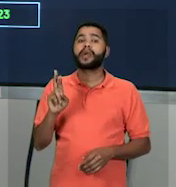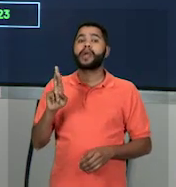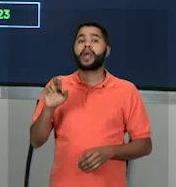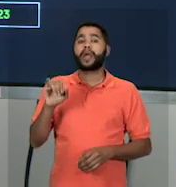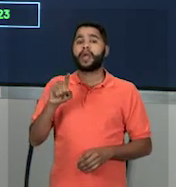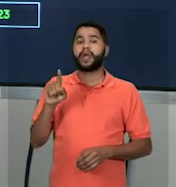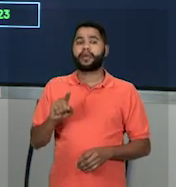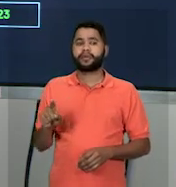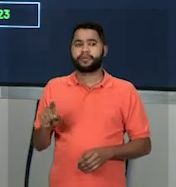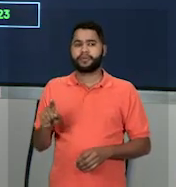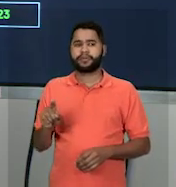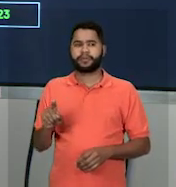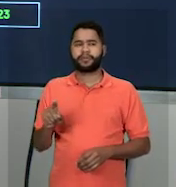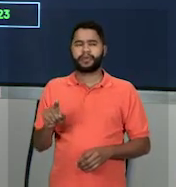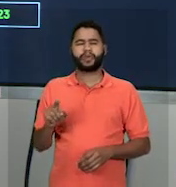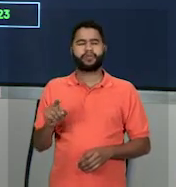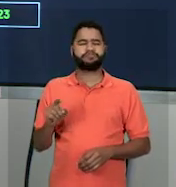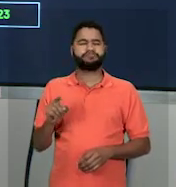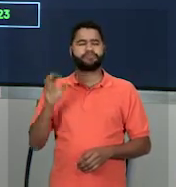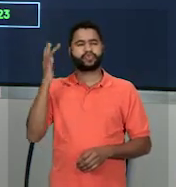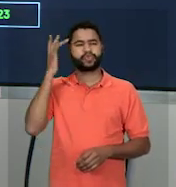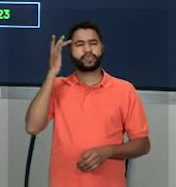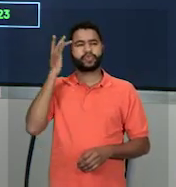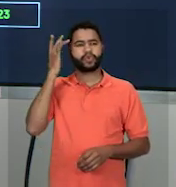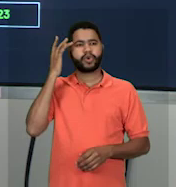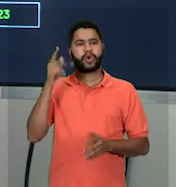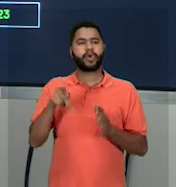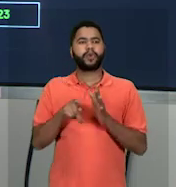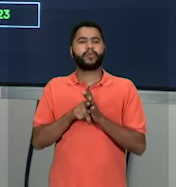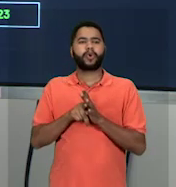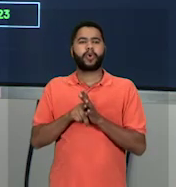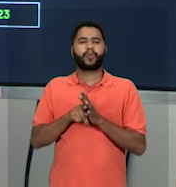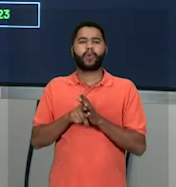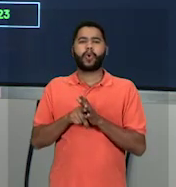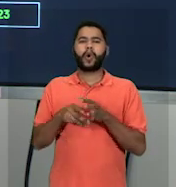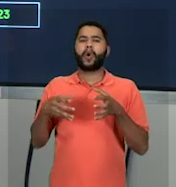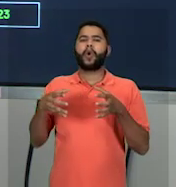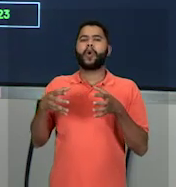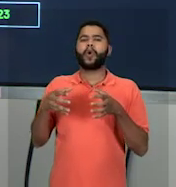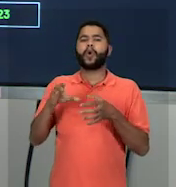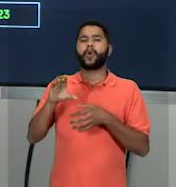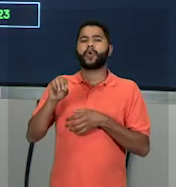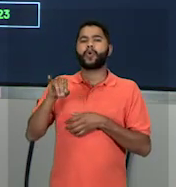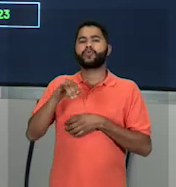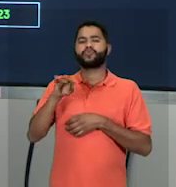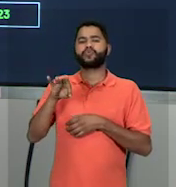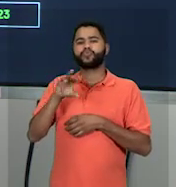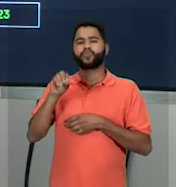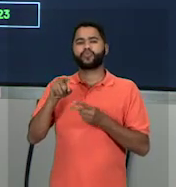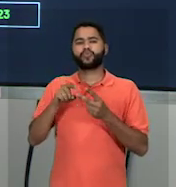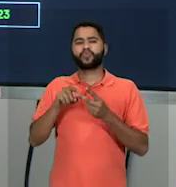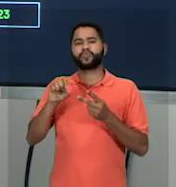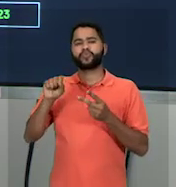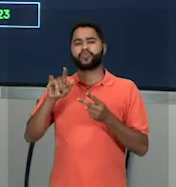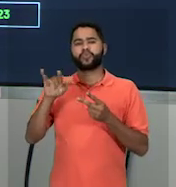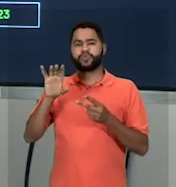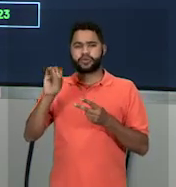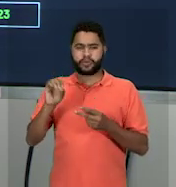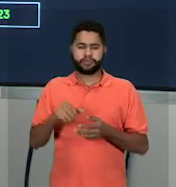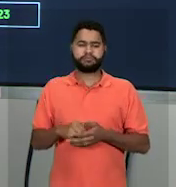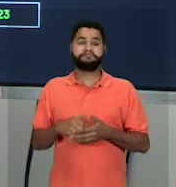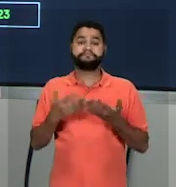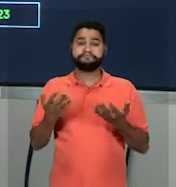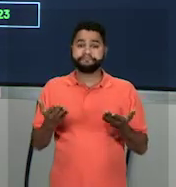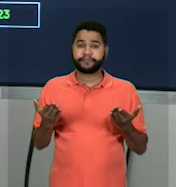raiz como nome chique para ele conjunto solução top top Tokyo raiz